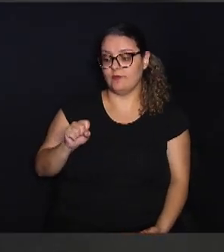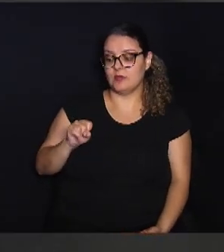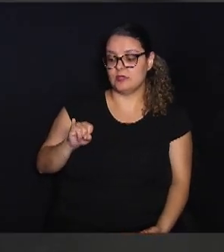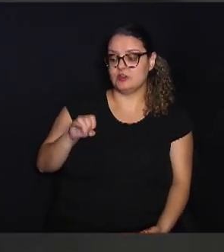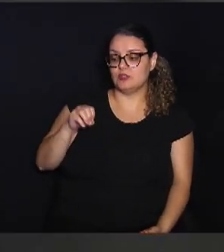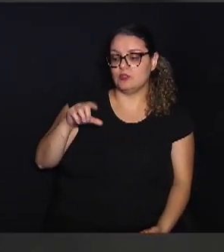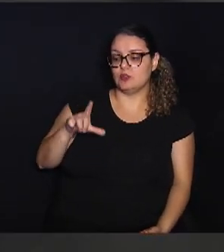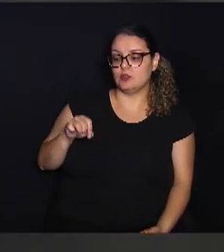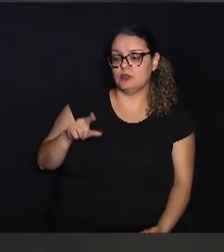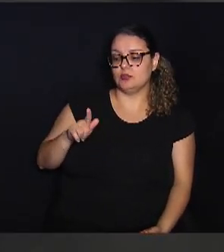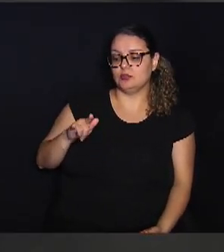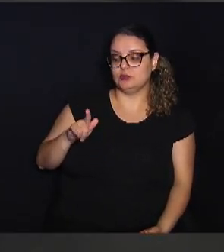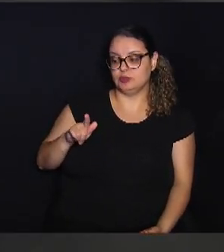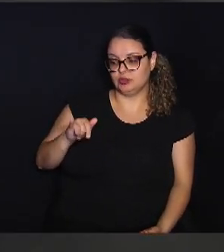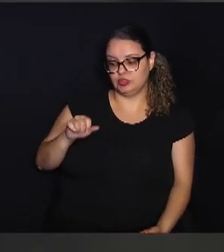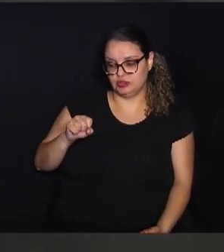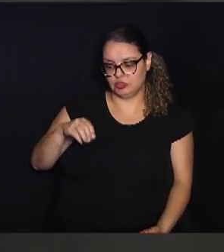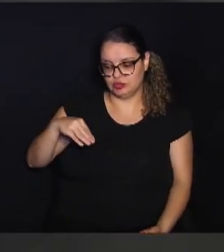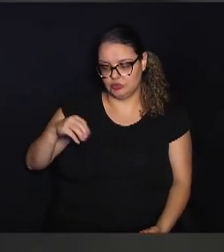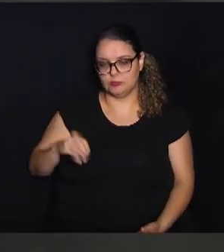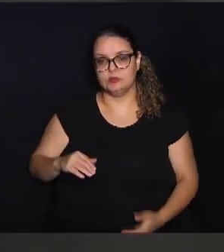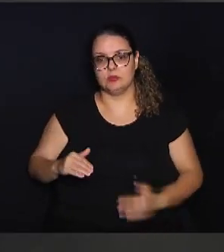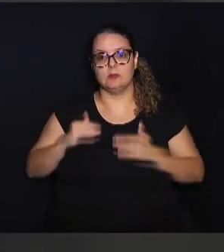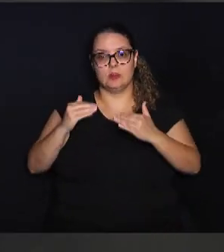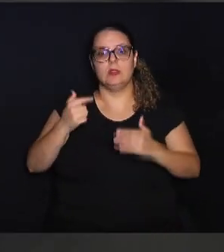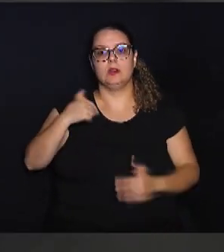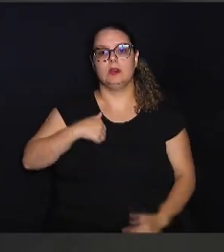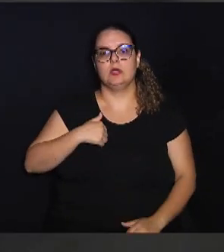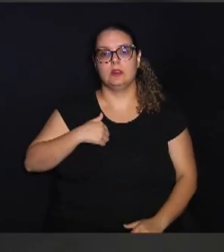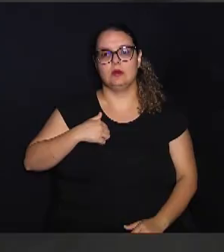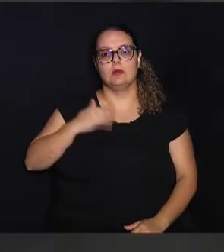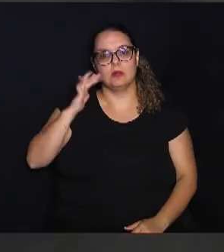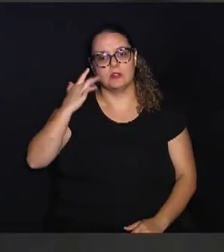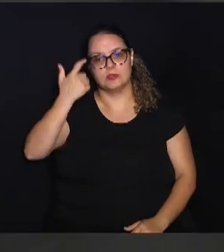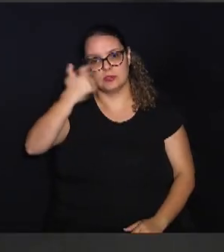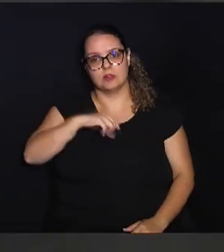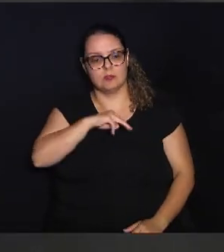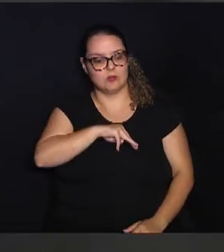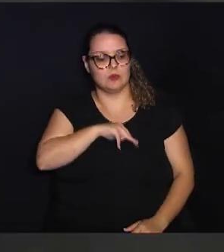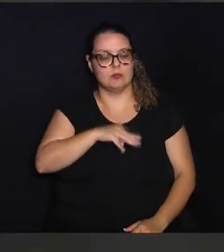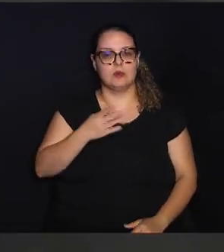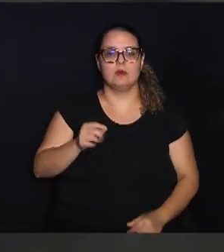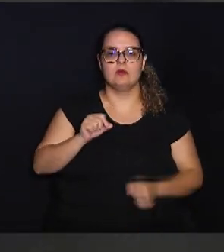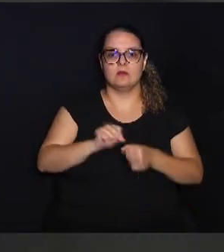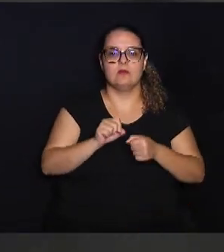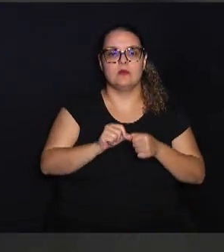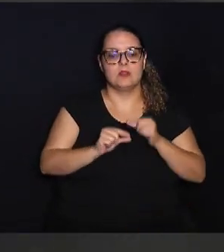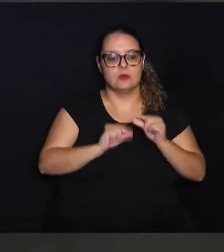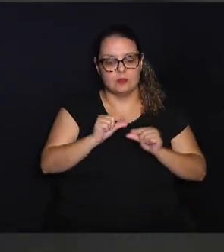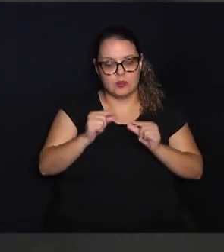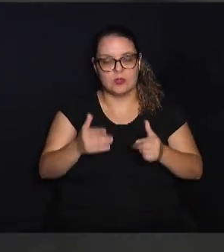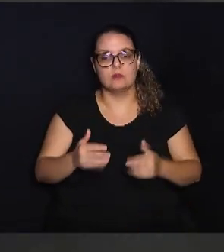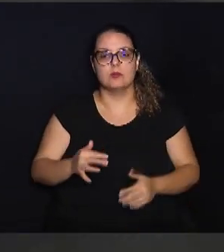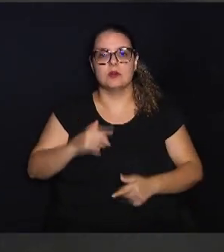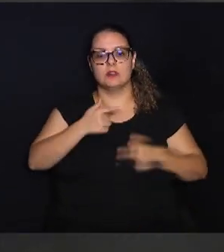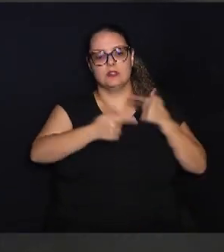Mas o nosso trabalho é esse, eu me considero um missionário. A gente está plantando sementes para as futuras gerações. Então a